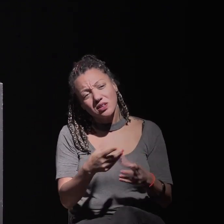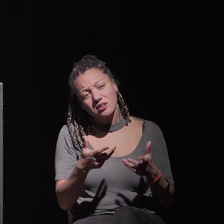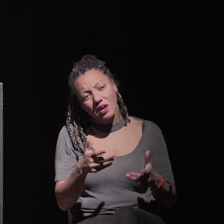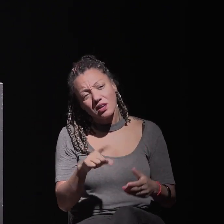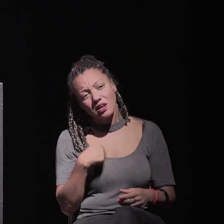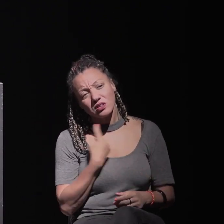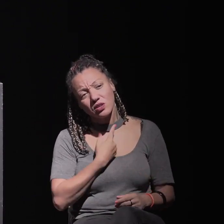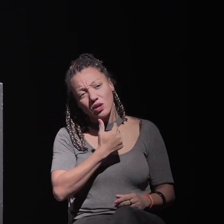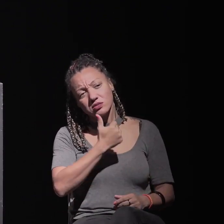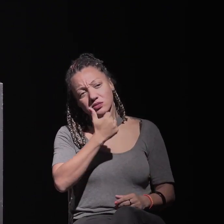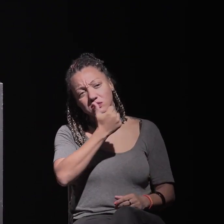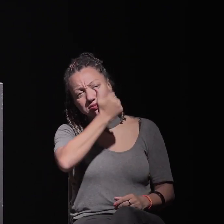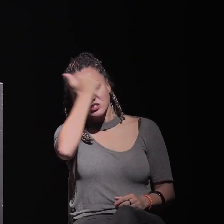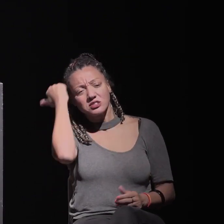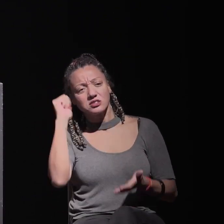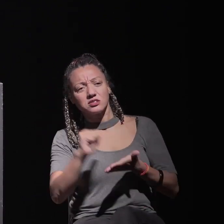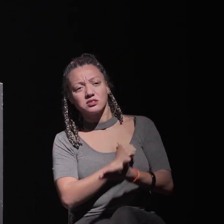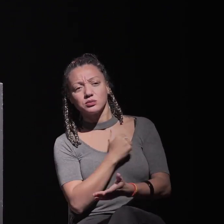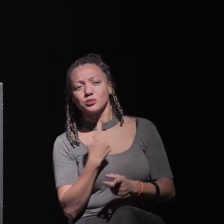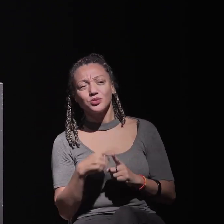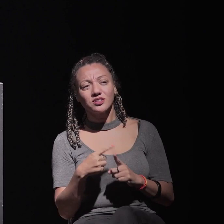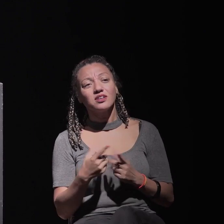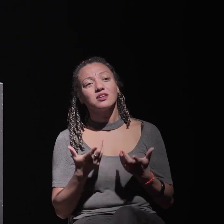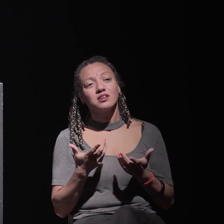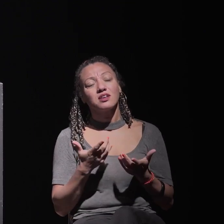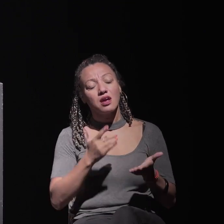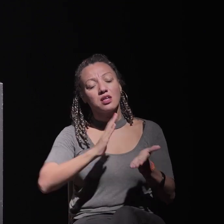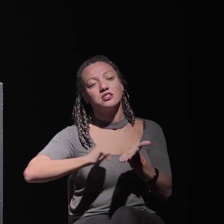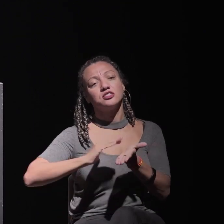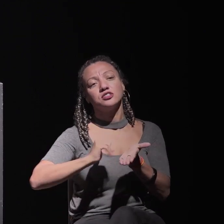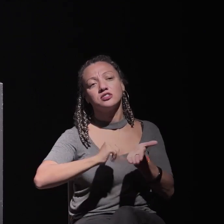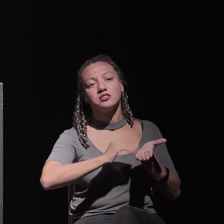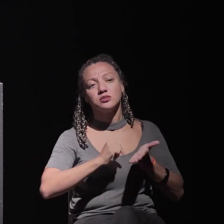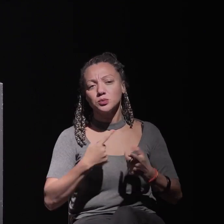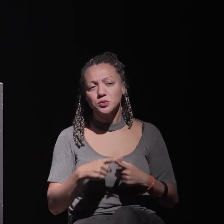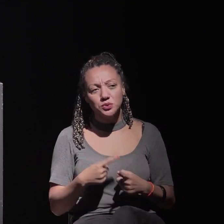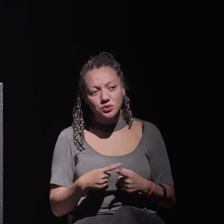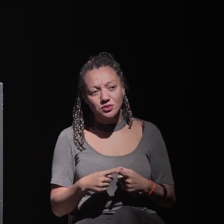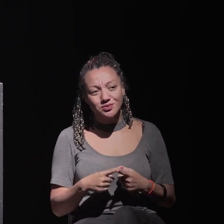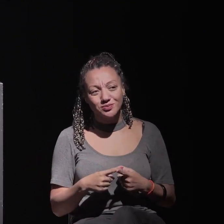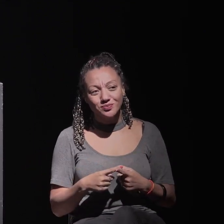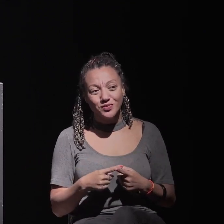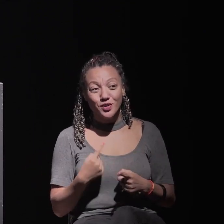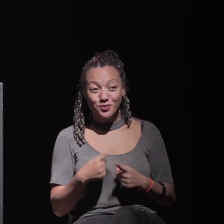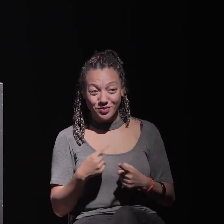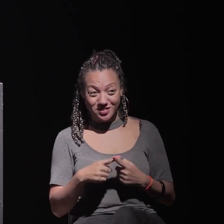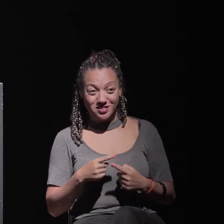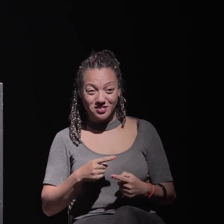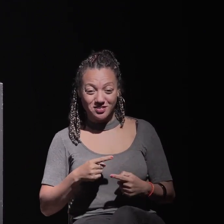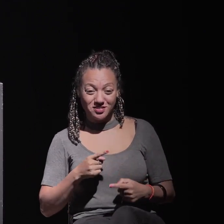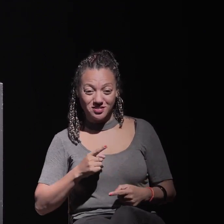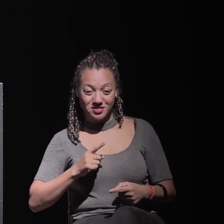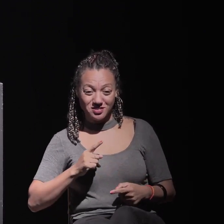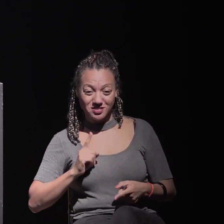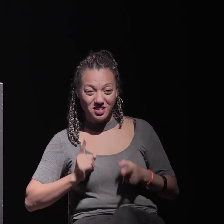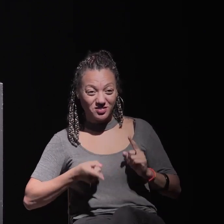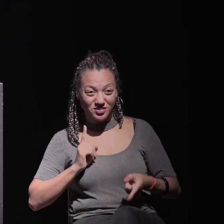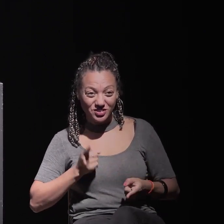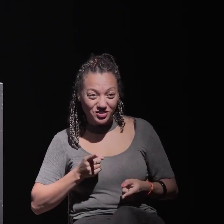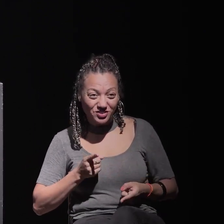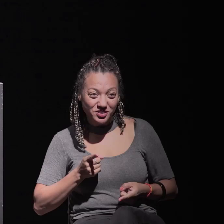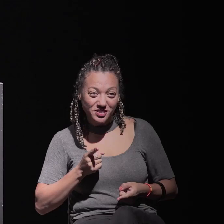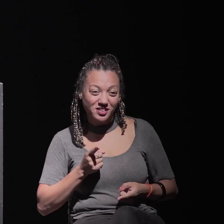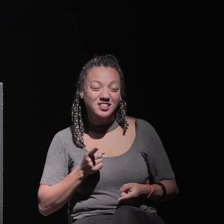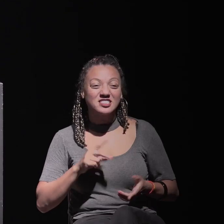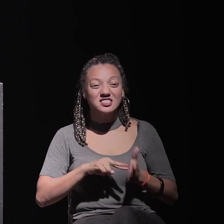esquecidas? Por que nos querem fora dos registros oficiais? Porque a gente dá mau exemplo. Porque a gente é a